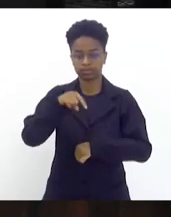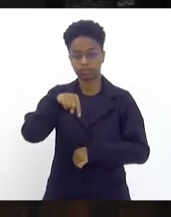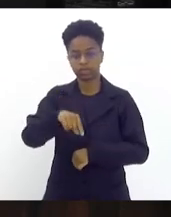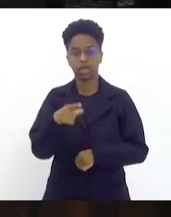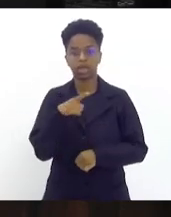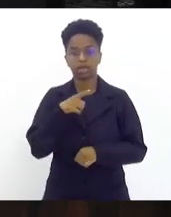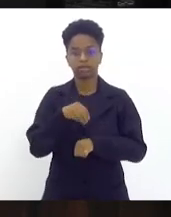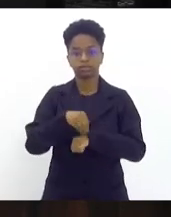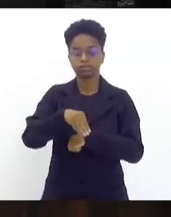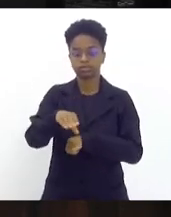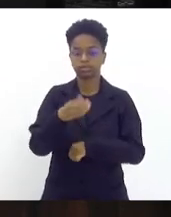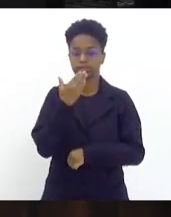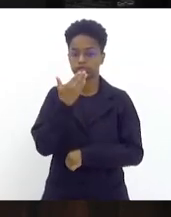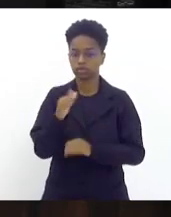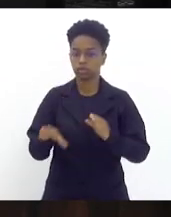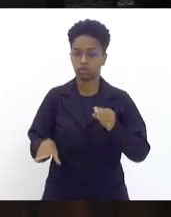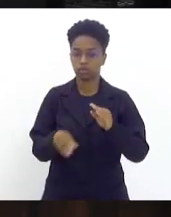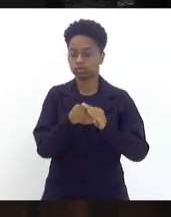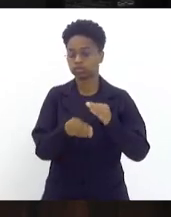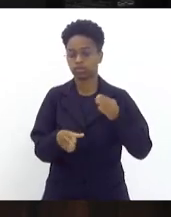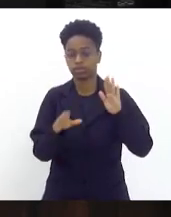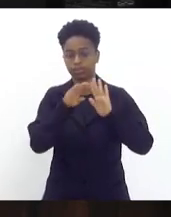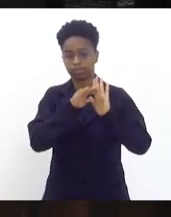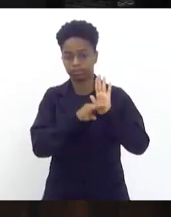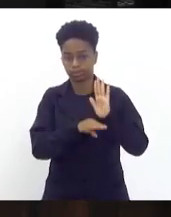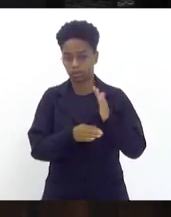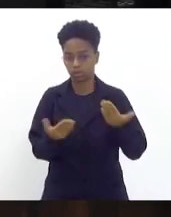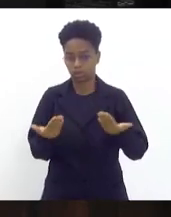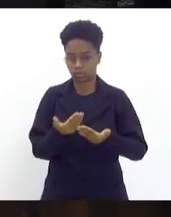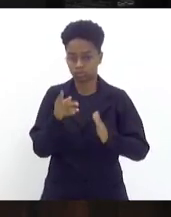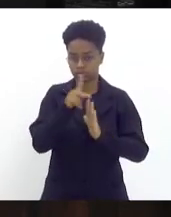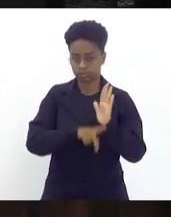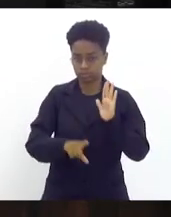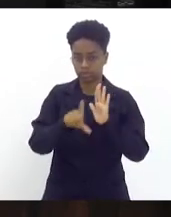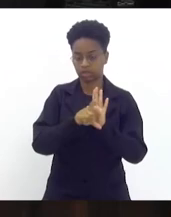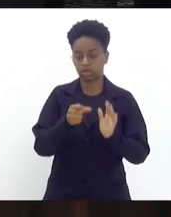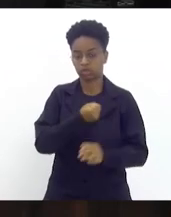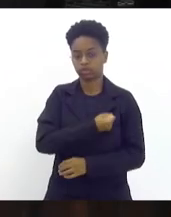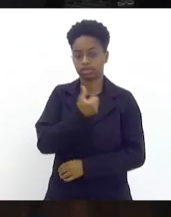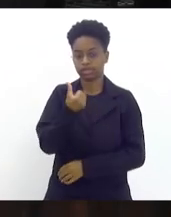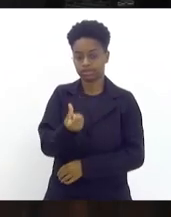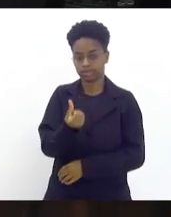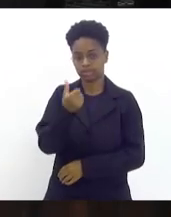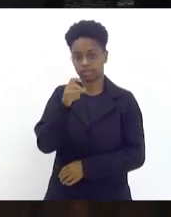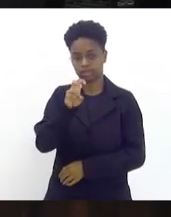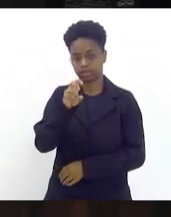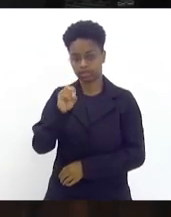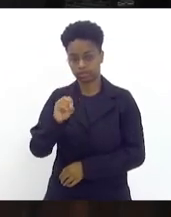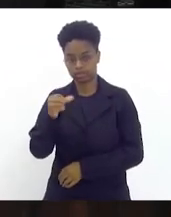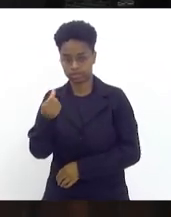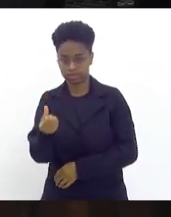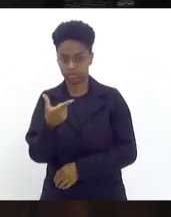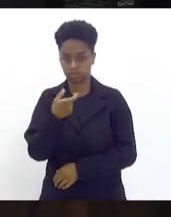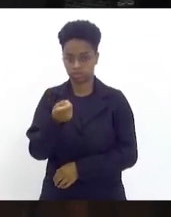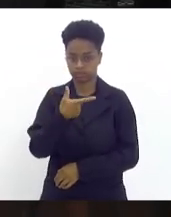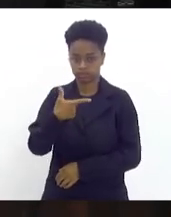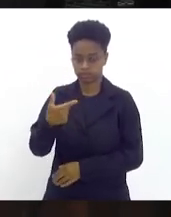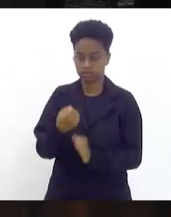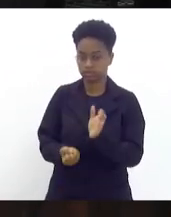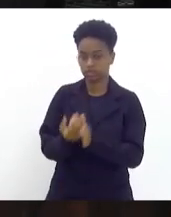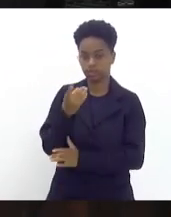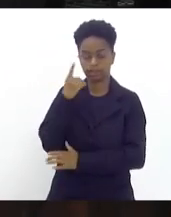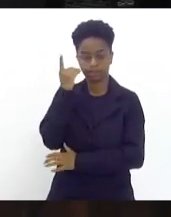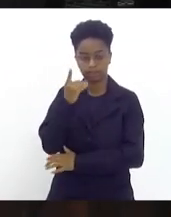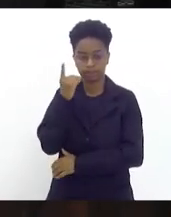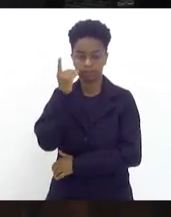requerimento de inclusão na ordem do dia do projeto de lei nº 6.506 de 22 de autoria do